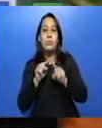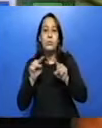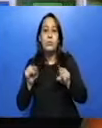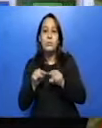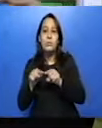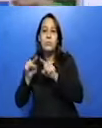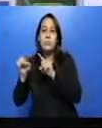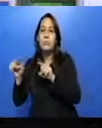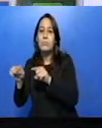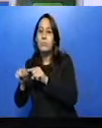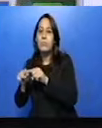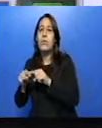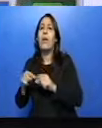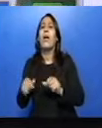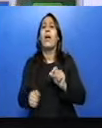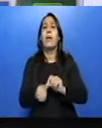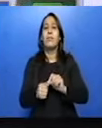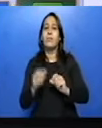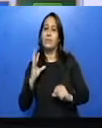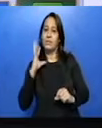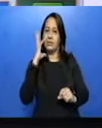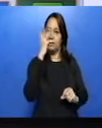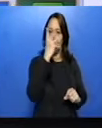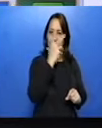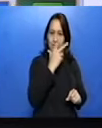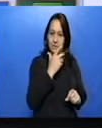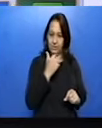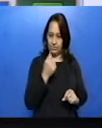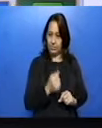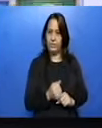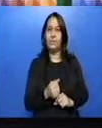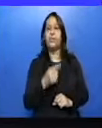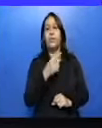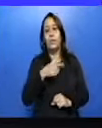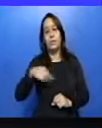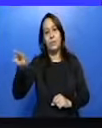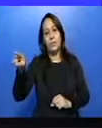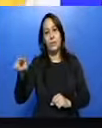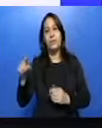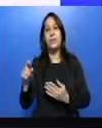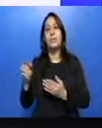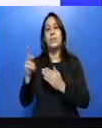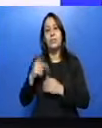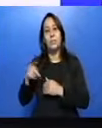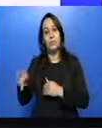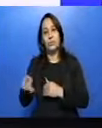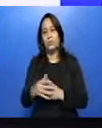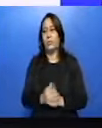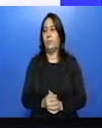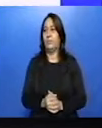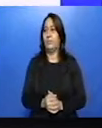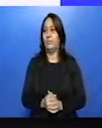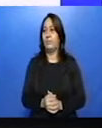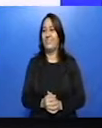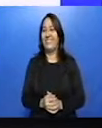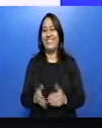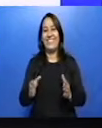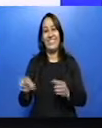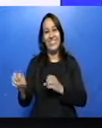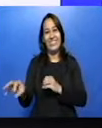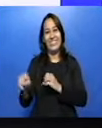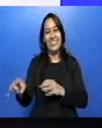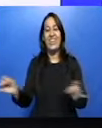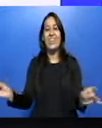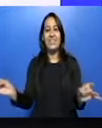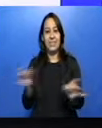Faça bem bonito e manda aquela foto chique lá para sua professora. E a nossa aula termina aqui.